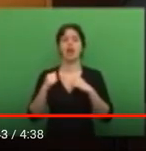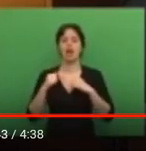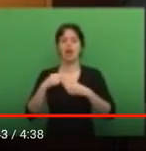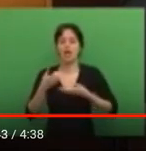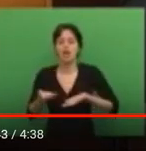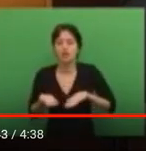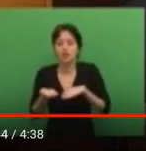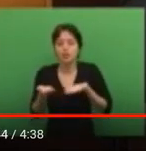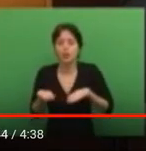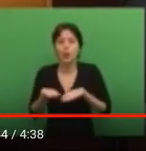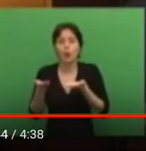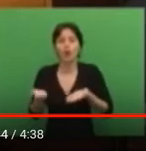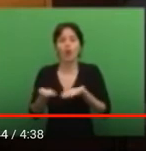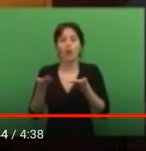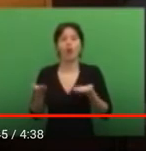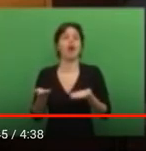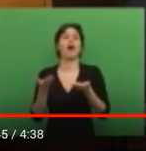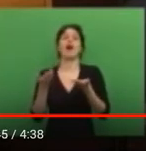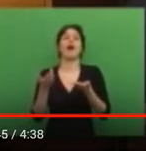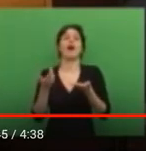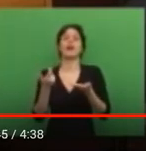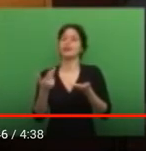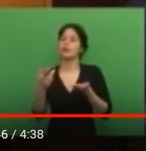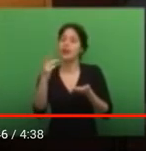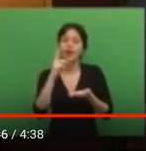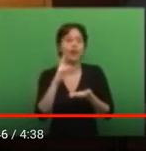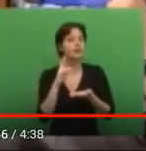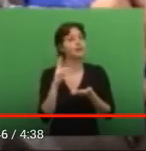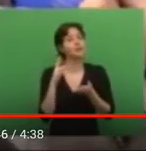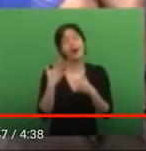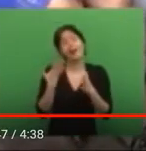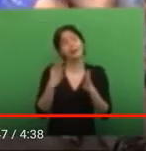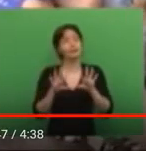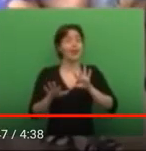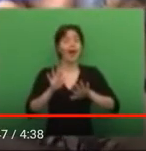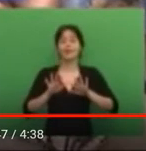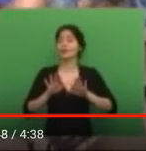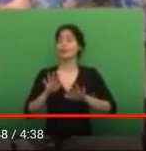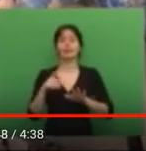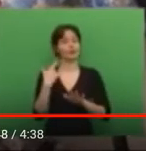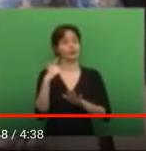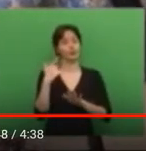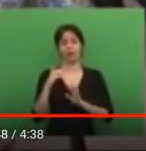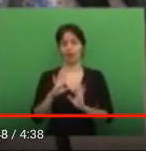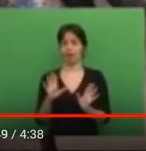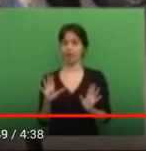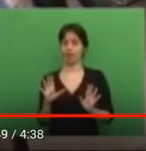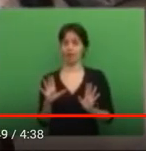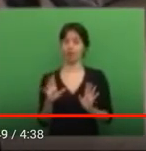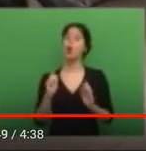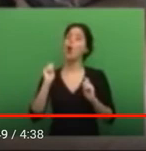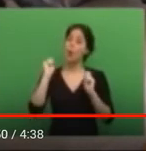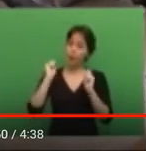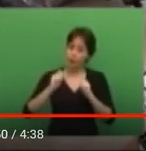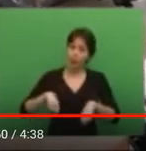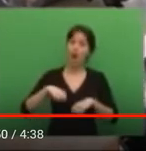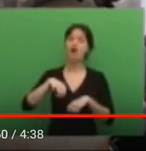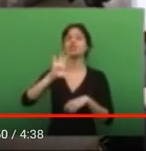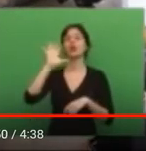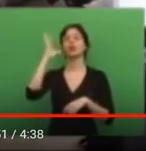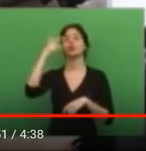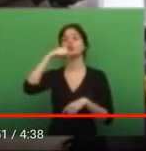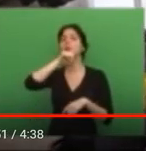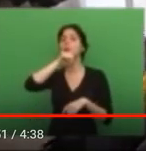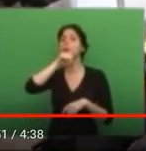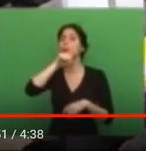muito e sem esperar muito resultado. A possibilidade de uma mãe ter uma segunda filha com